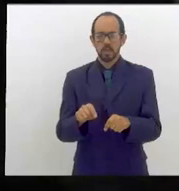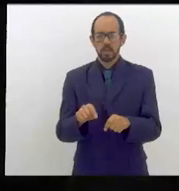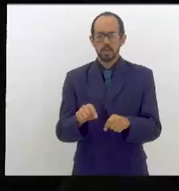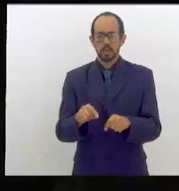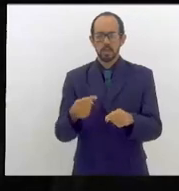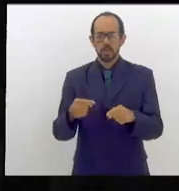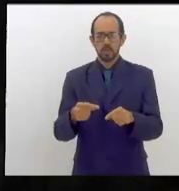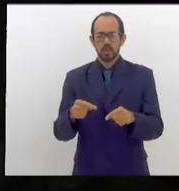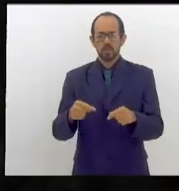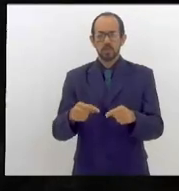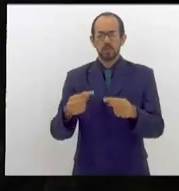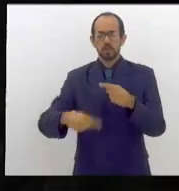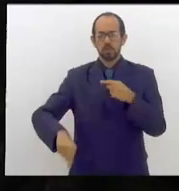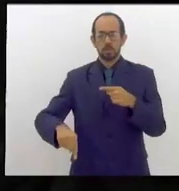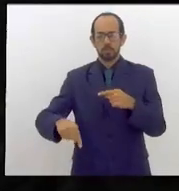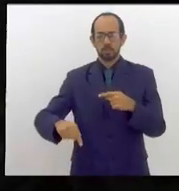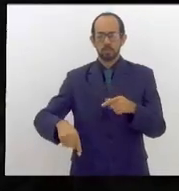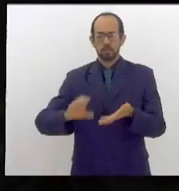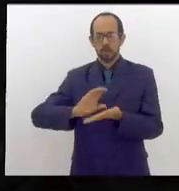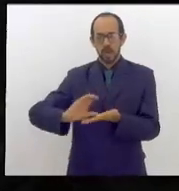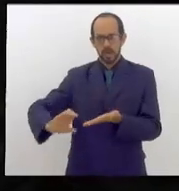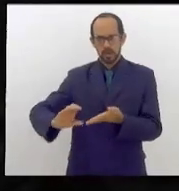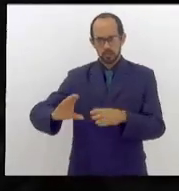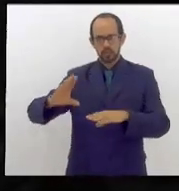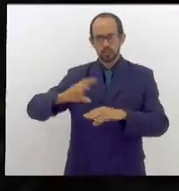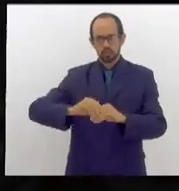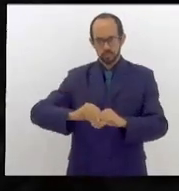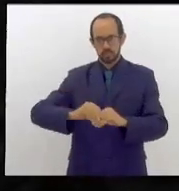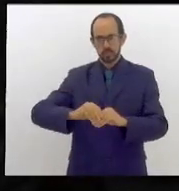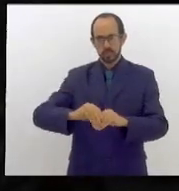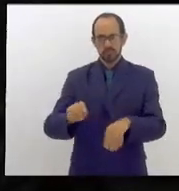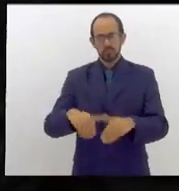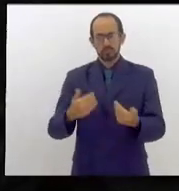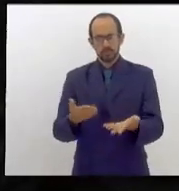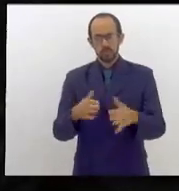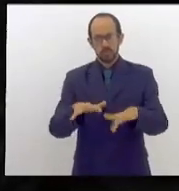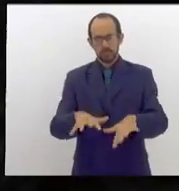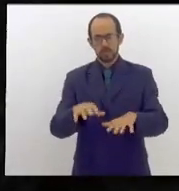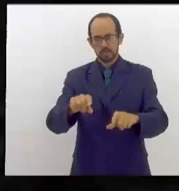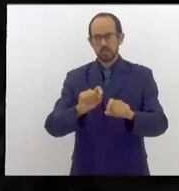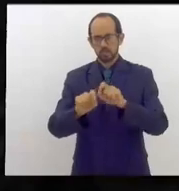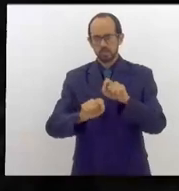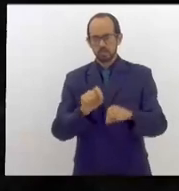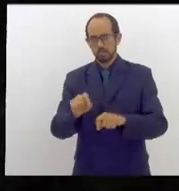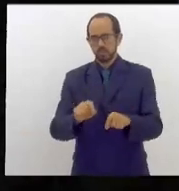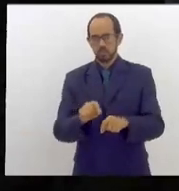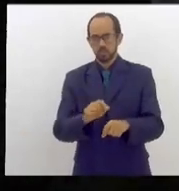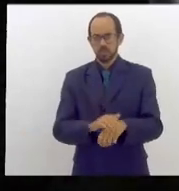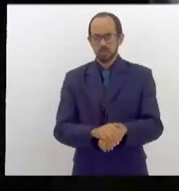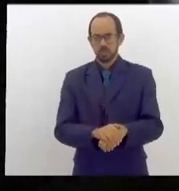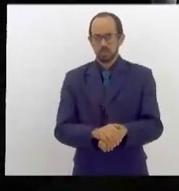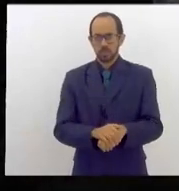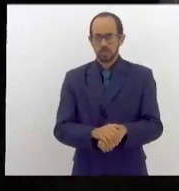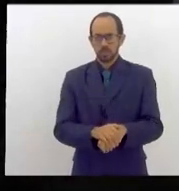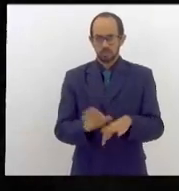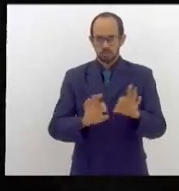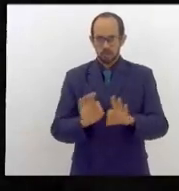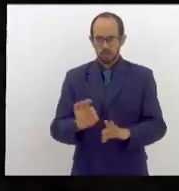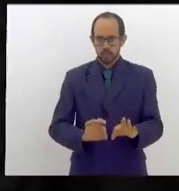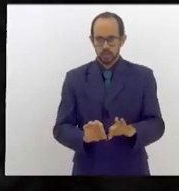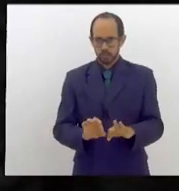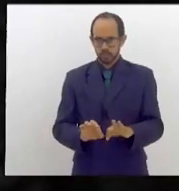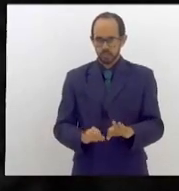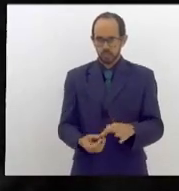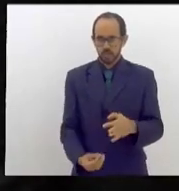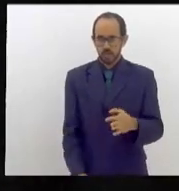proibia né o crédito suplementar Então nesse sentido ainda que tentei aperfeiçoar um projeto que na